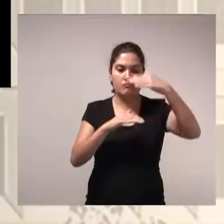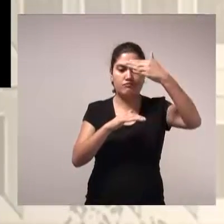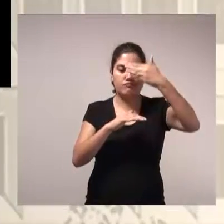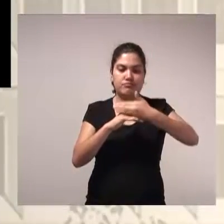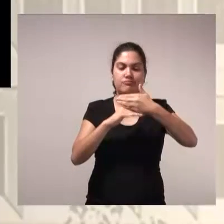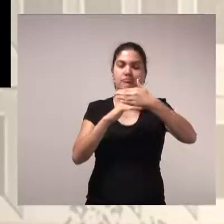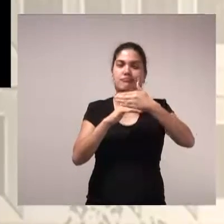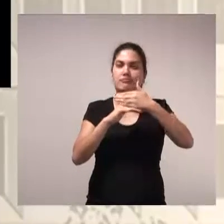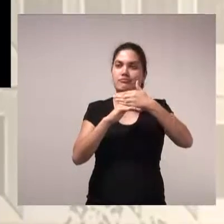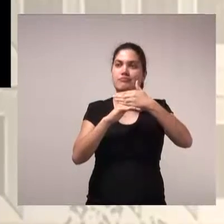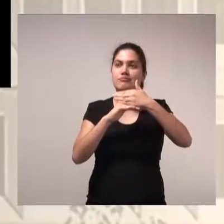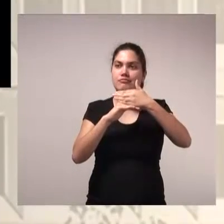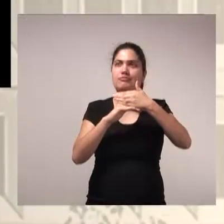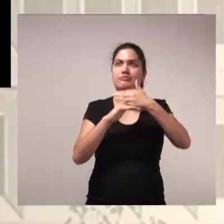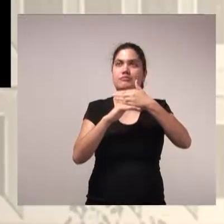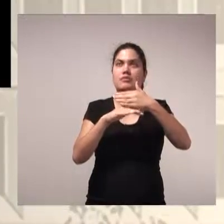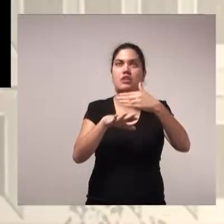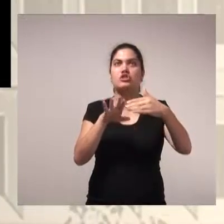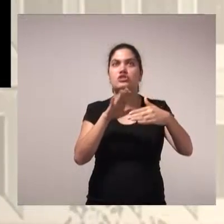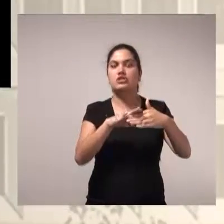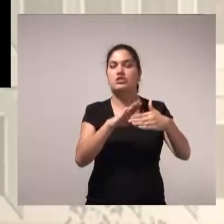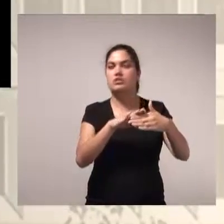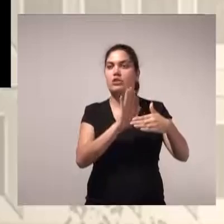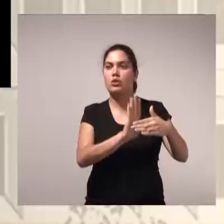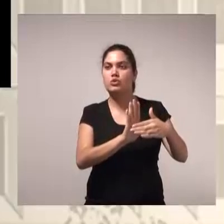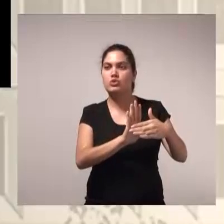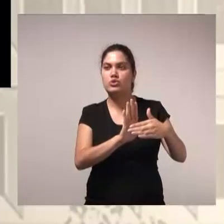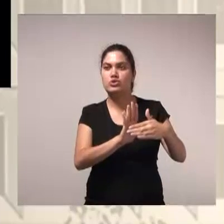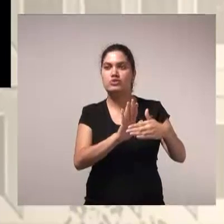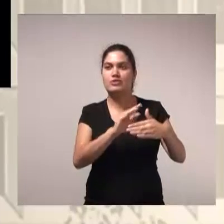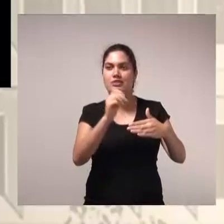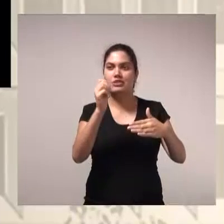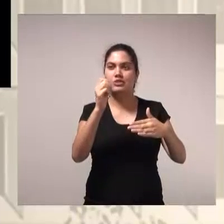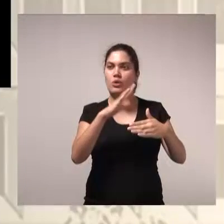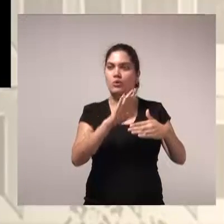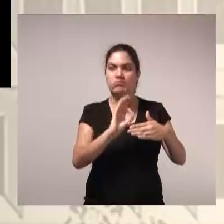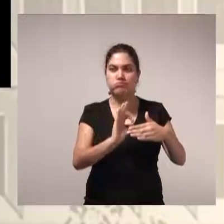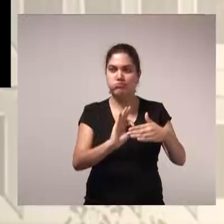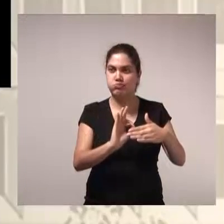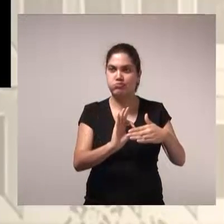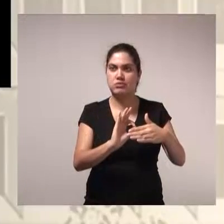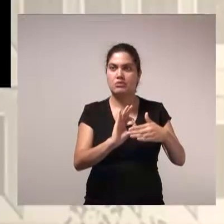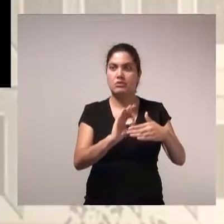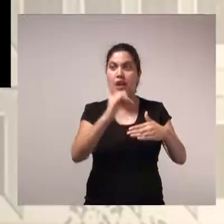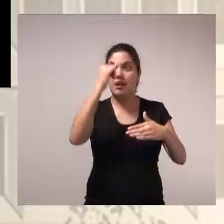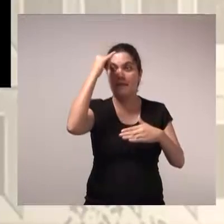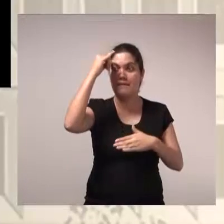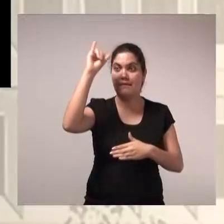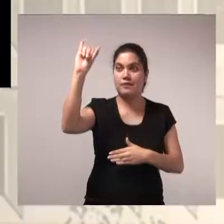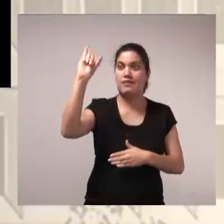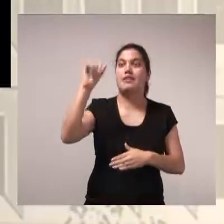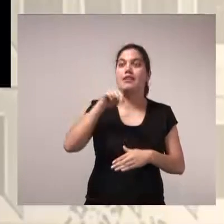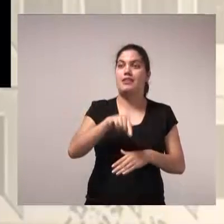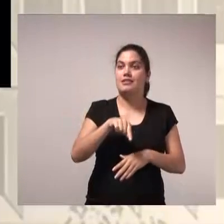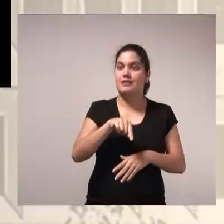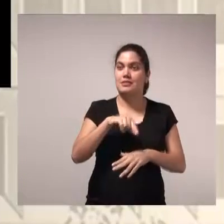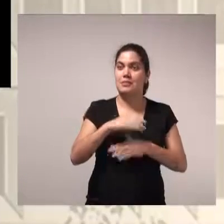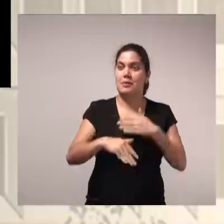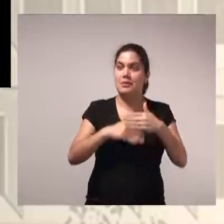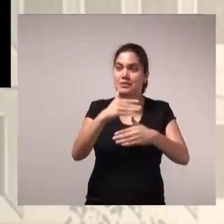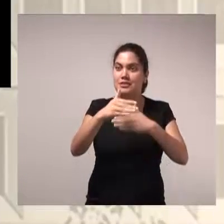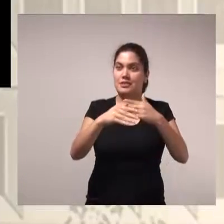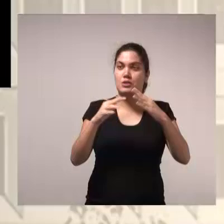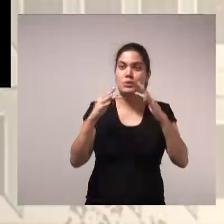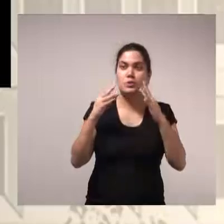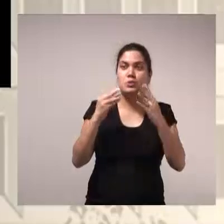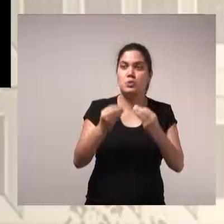tijolo, coloca ele para secar à sombra, né? E aí você evita, nesse processo, todo o